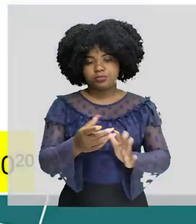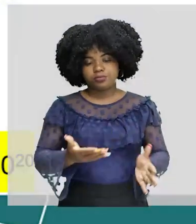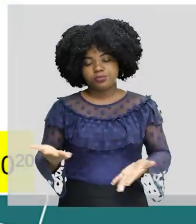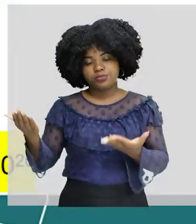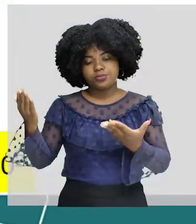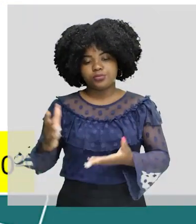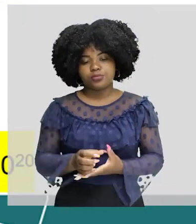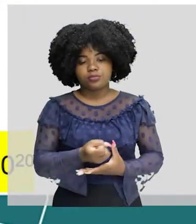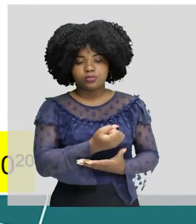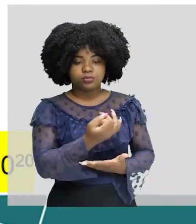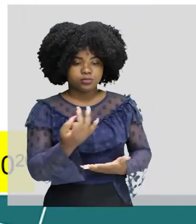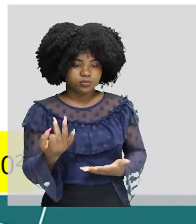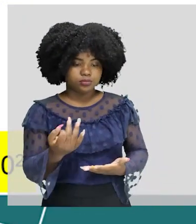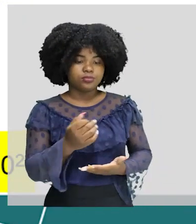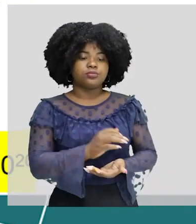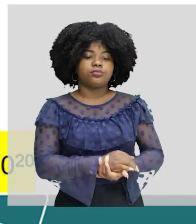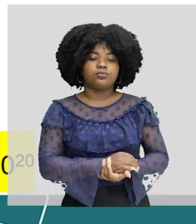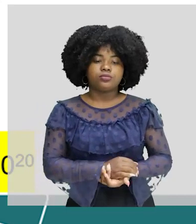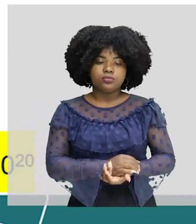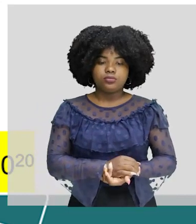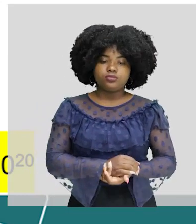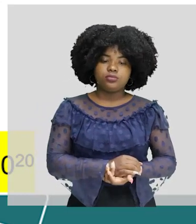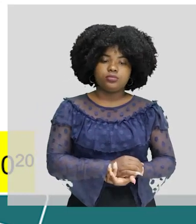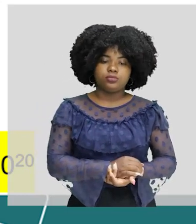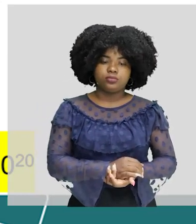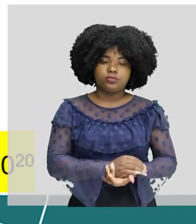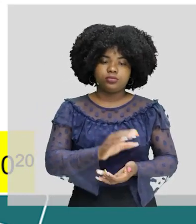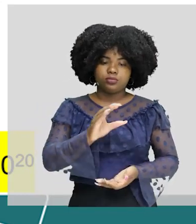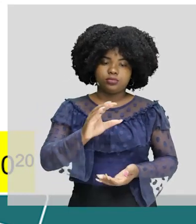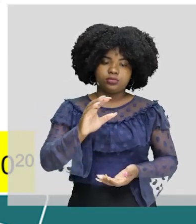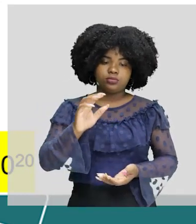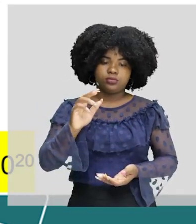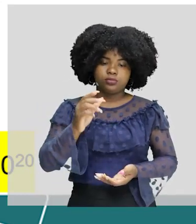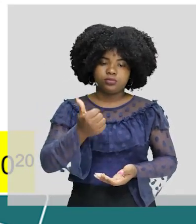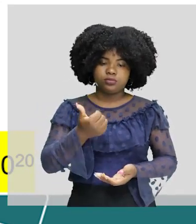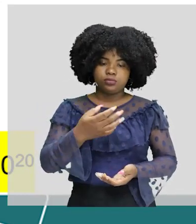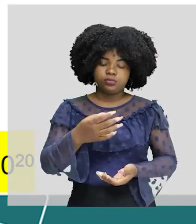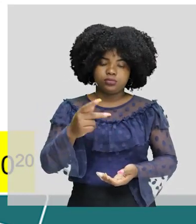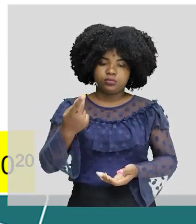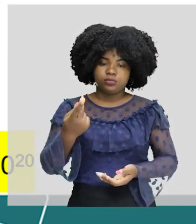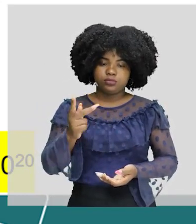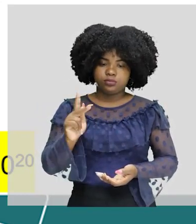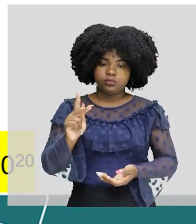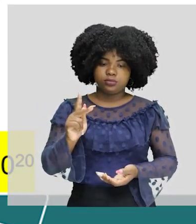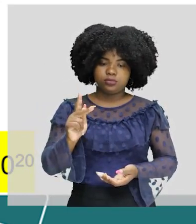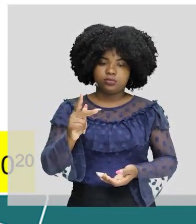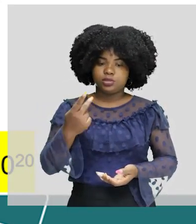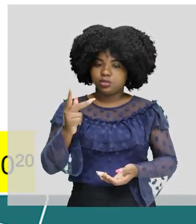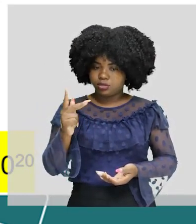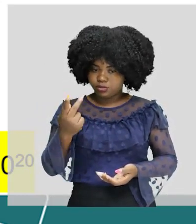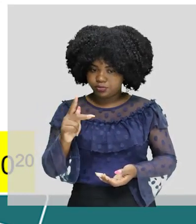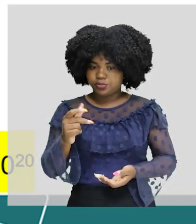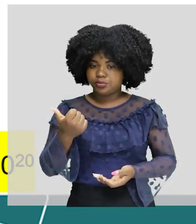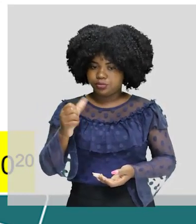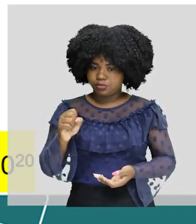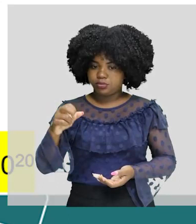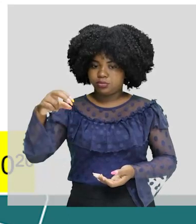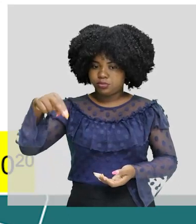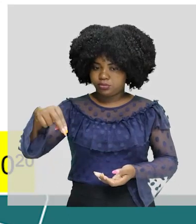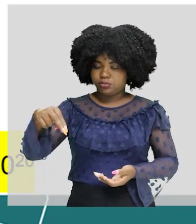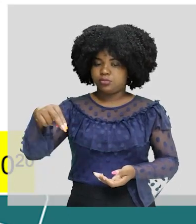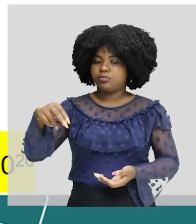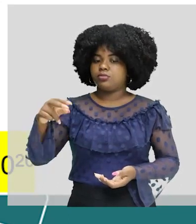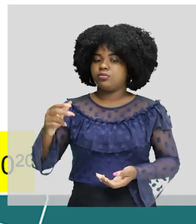essa quantidade de aspartame vai corresponder a quantas moléculas? Que quantidade?